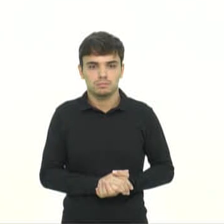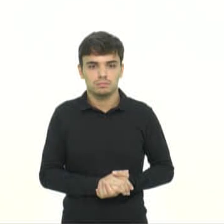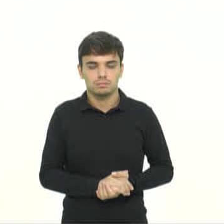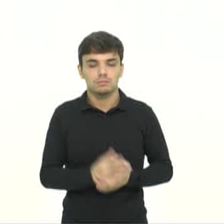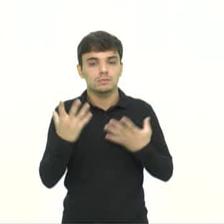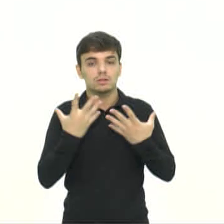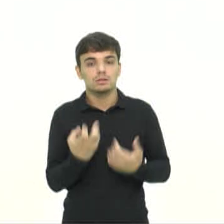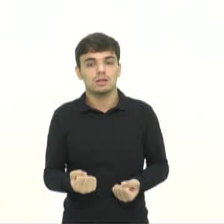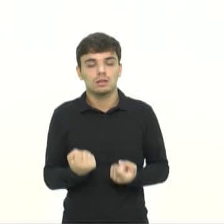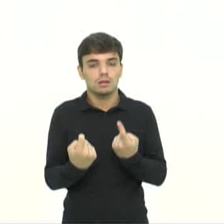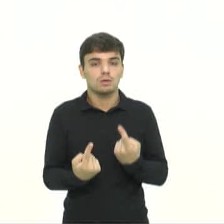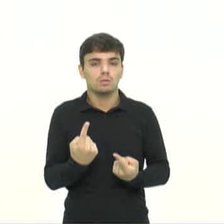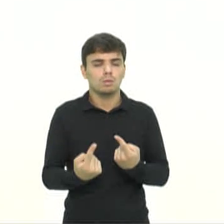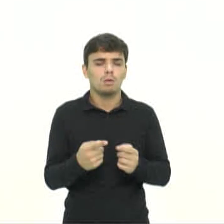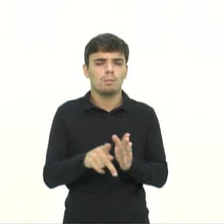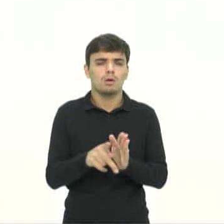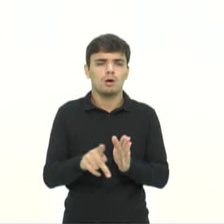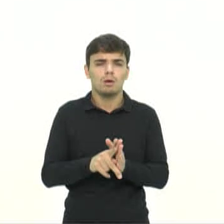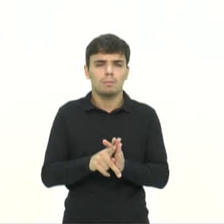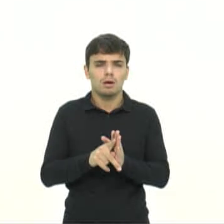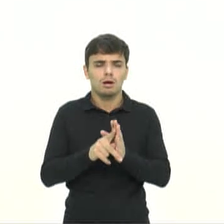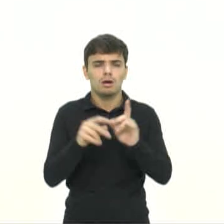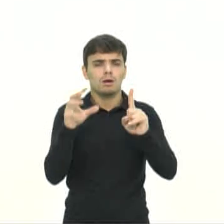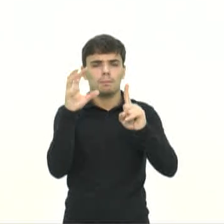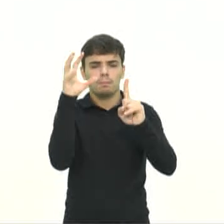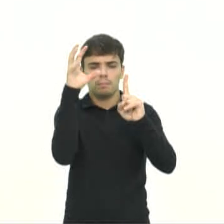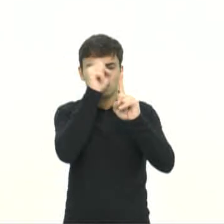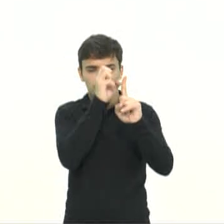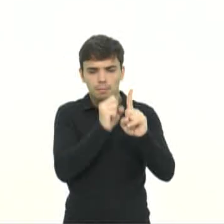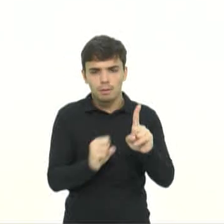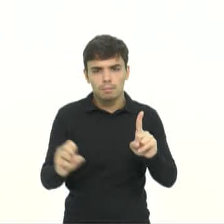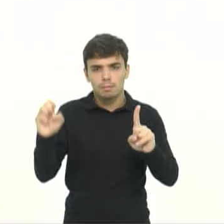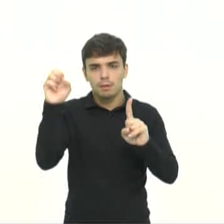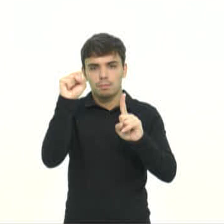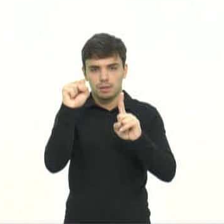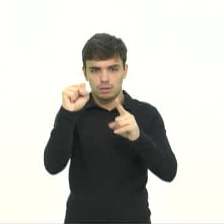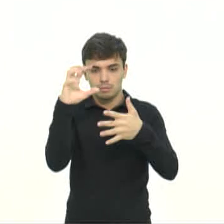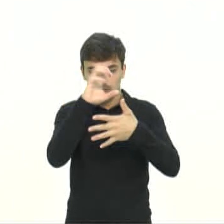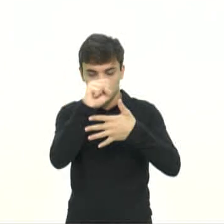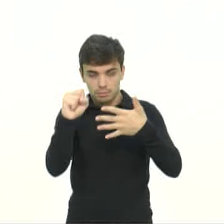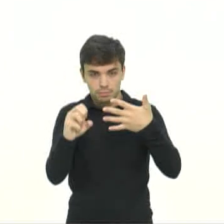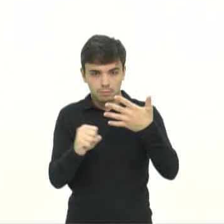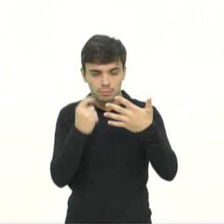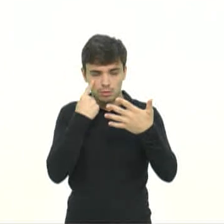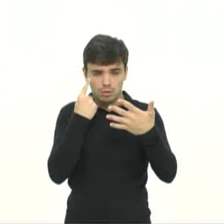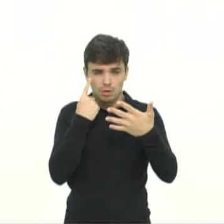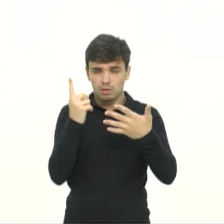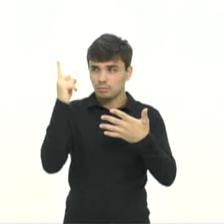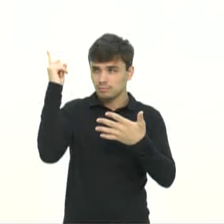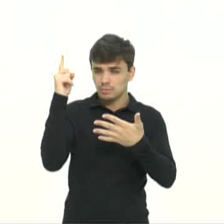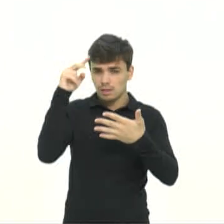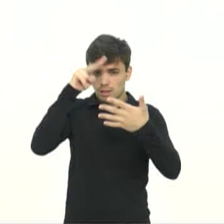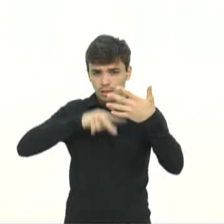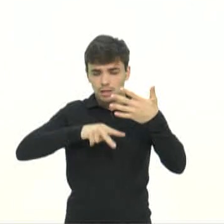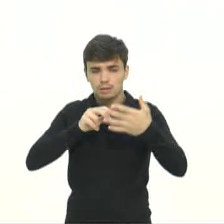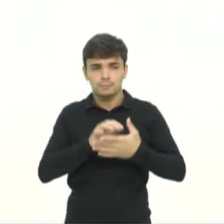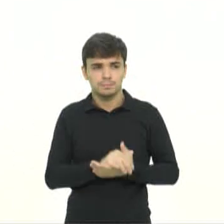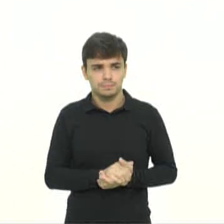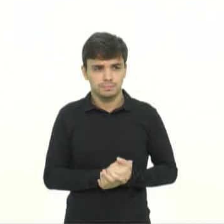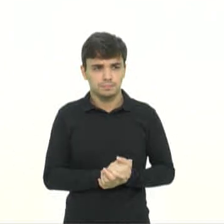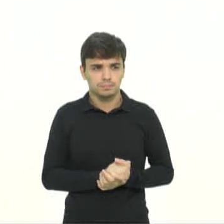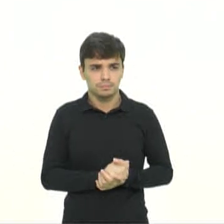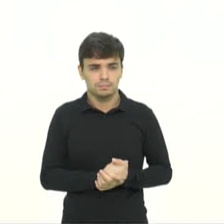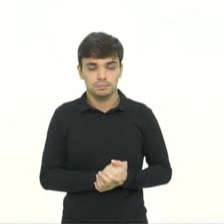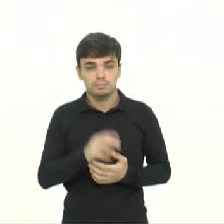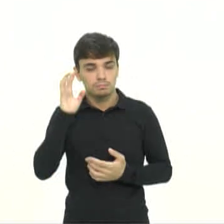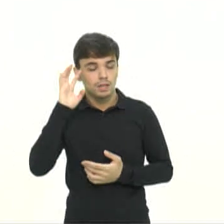Considere a seguinte cadeia alimentar em um ambiente marinho: fitoplânctons, copépodos, sardinhas e atuns. Imagine que